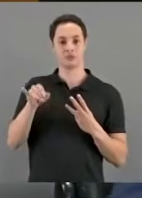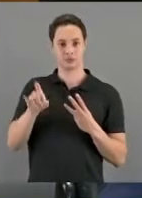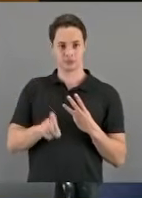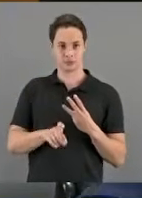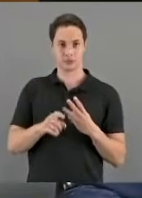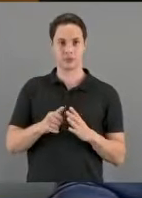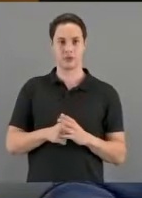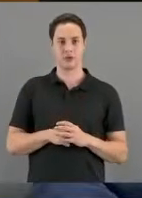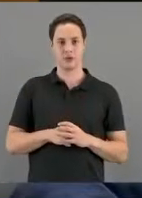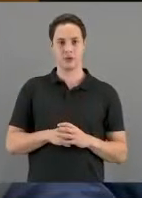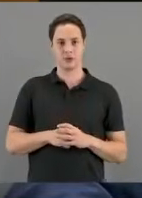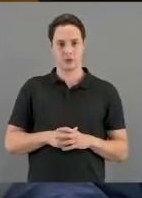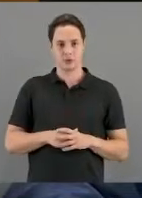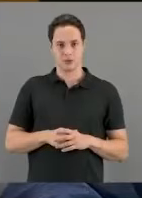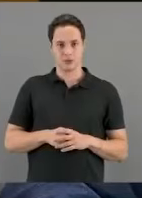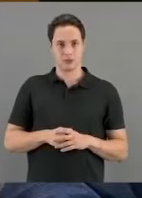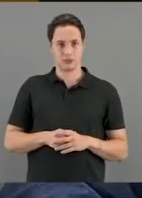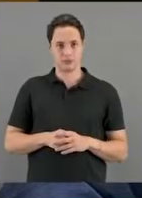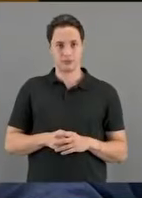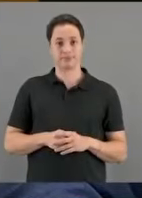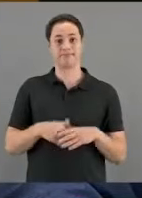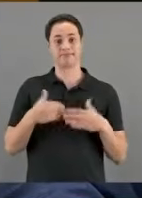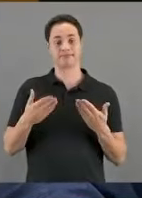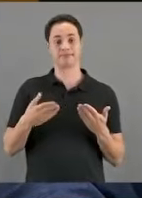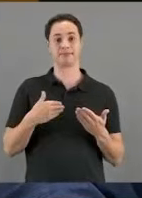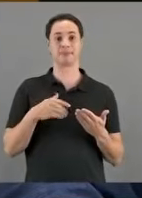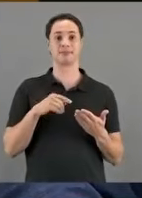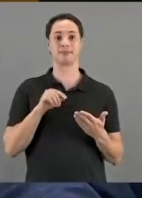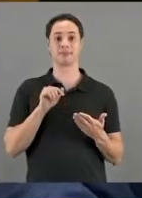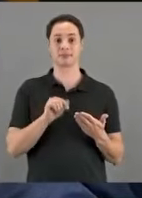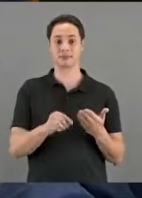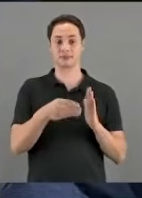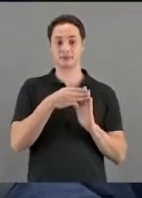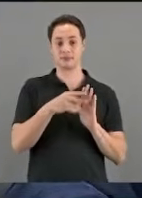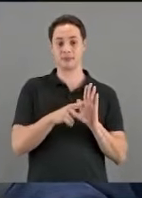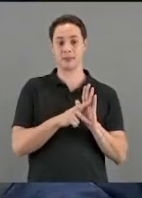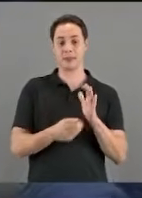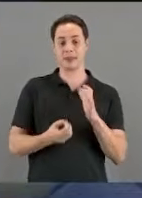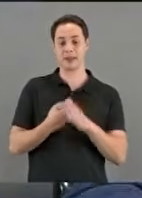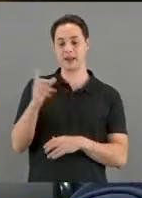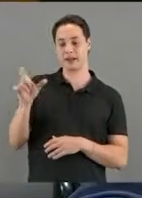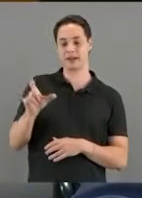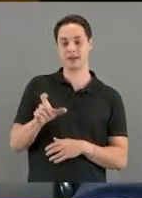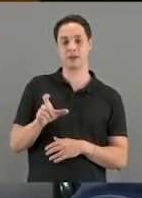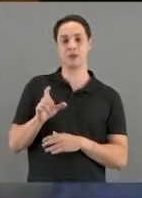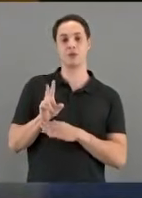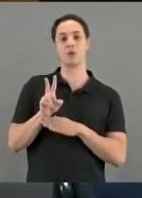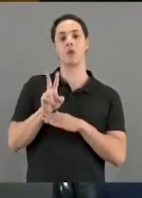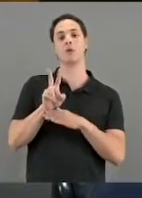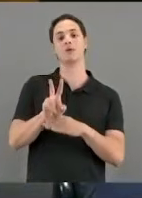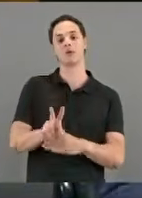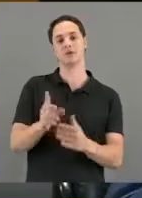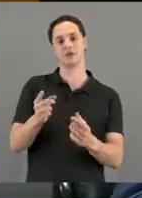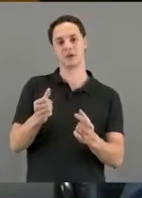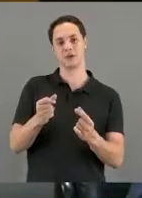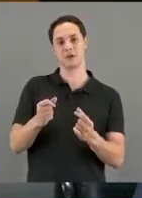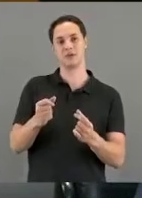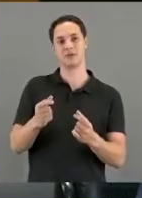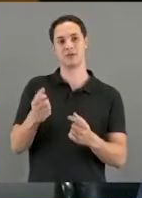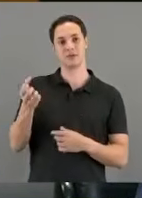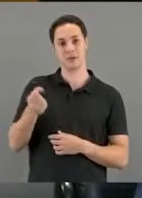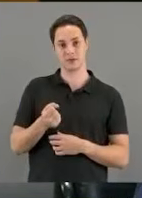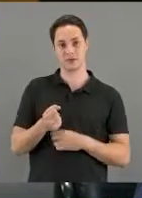essa MP, senhor presidente, criou o tal de cartão consignado de benefícios. E está aqui,